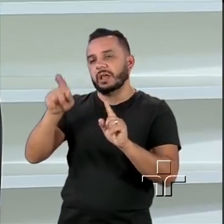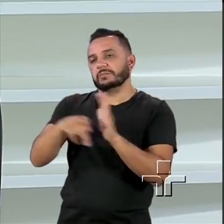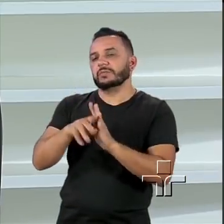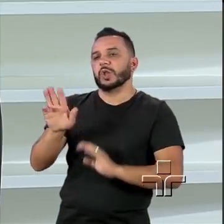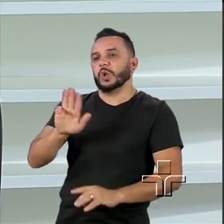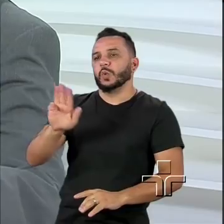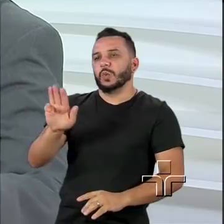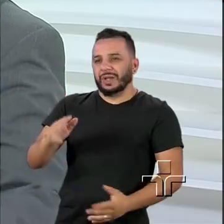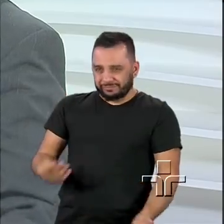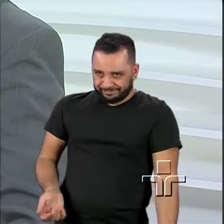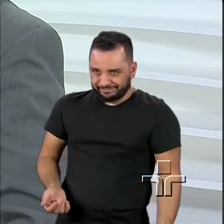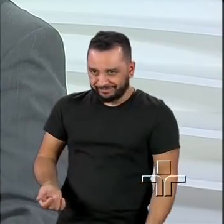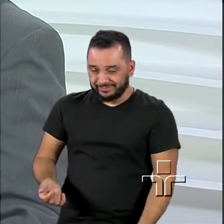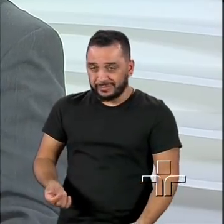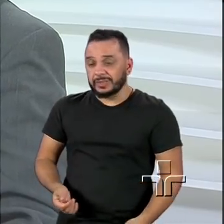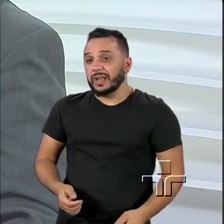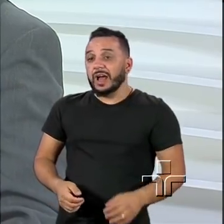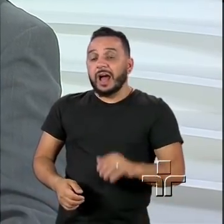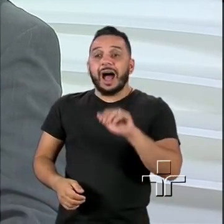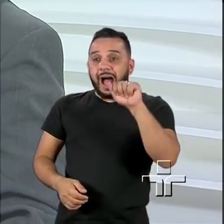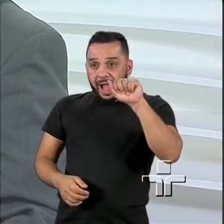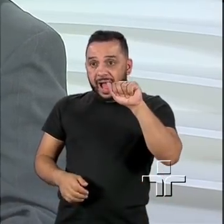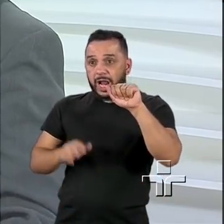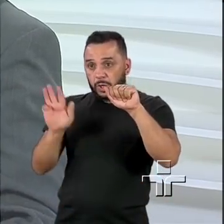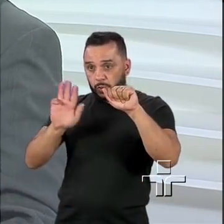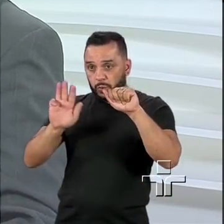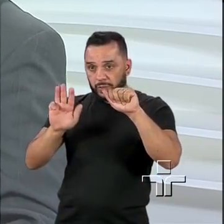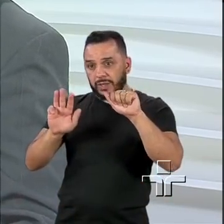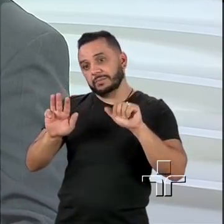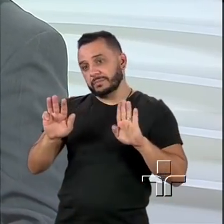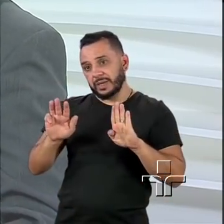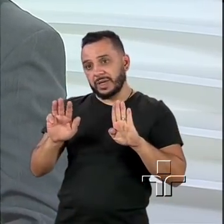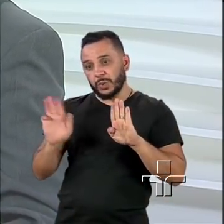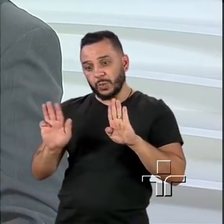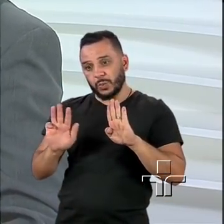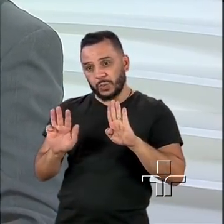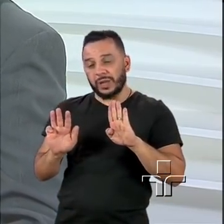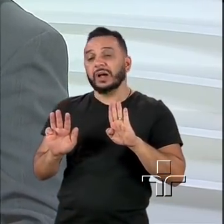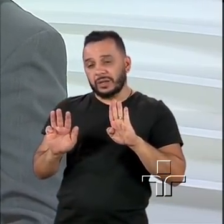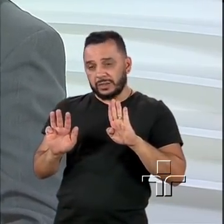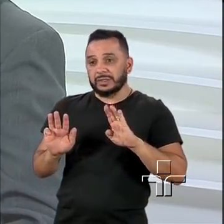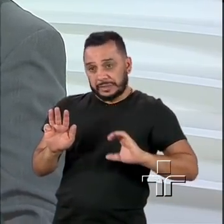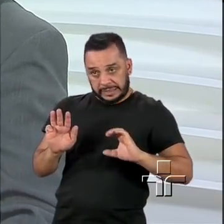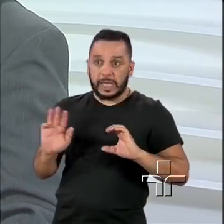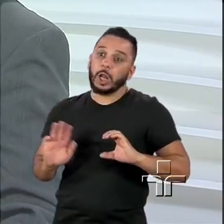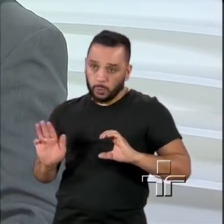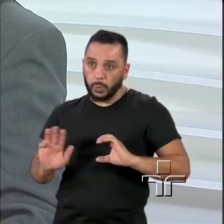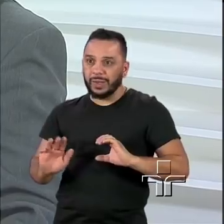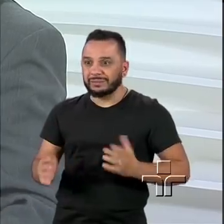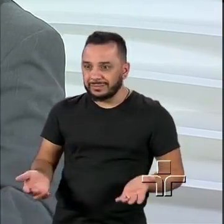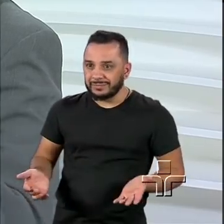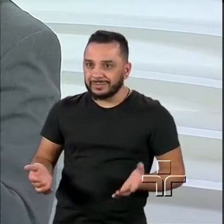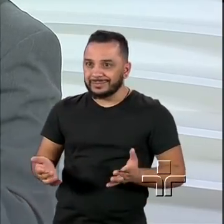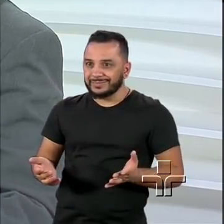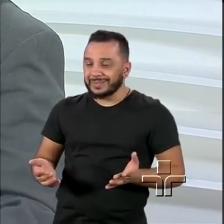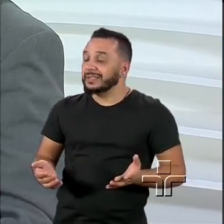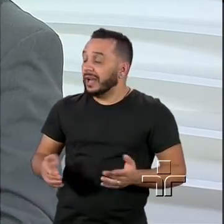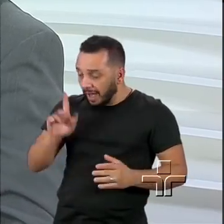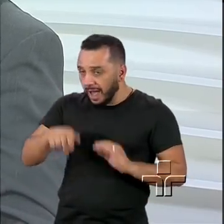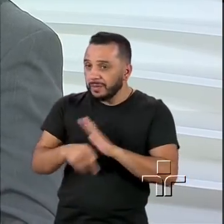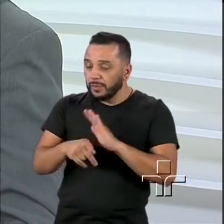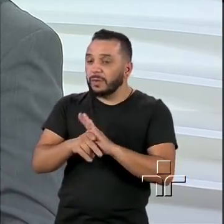plano A é Luiz Inácio, plano da Silva, plano B é Lula da Silva. Ou seja, ele é o